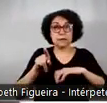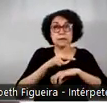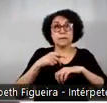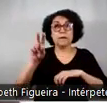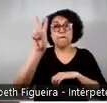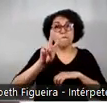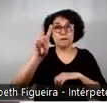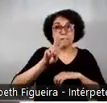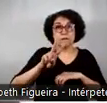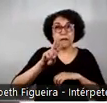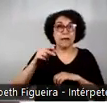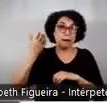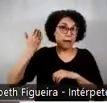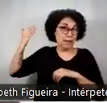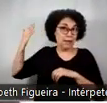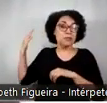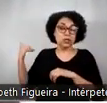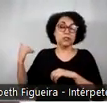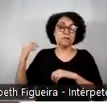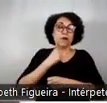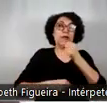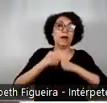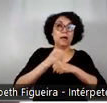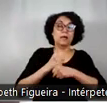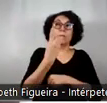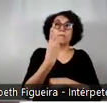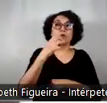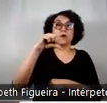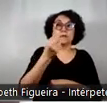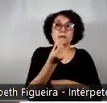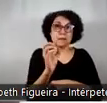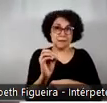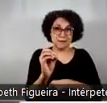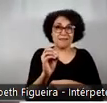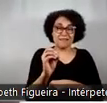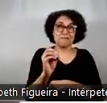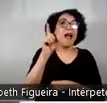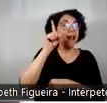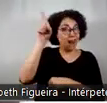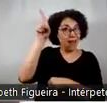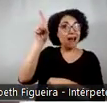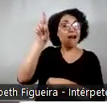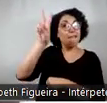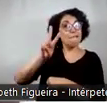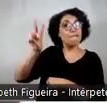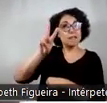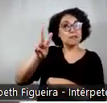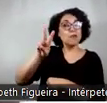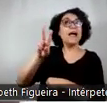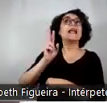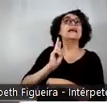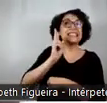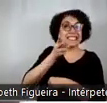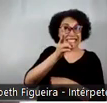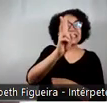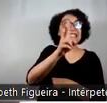década de 60, né, então, só fazendo um parênteses, né, a Venezuela sempre foi um país, assim, que recebia muitas pessoas migrantes, né, para poder